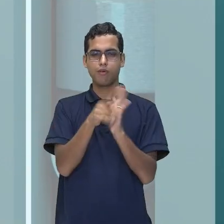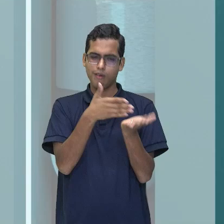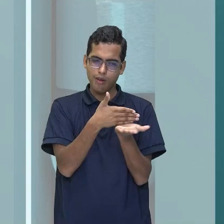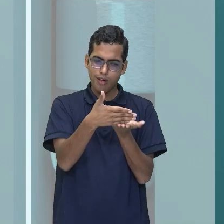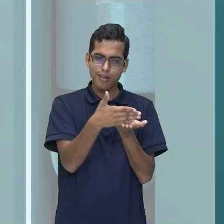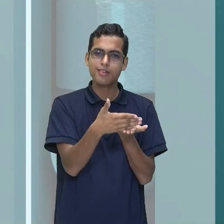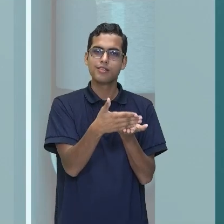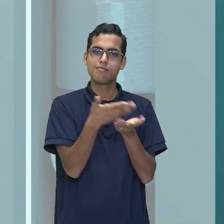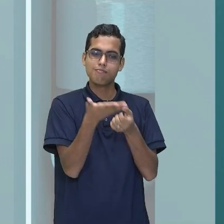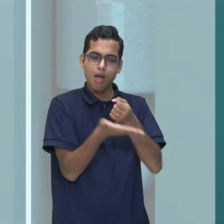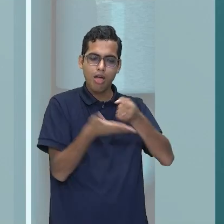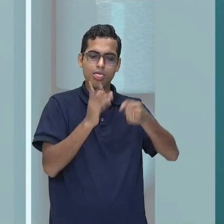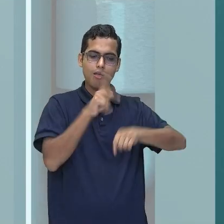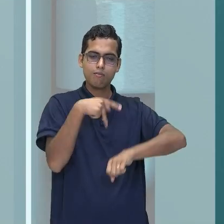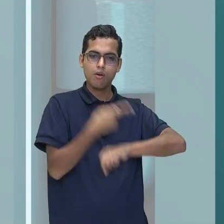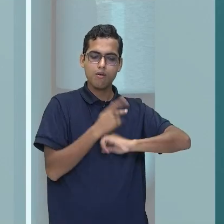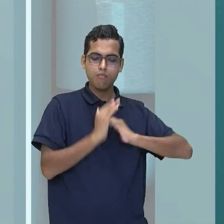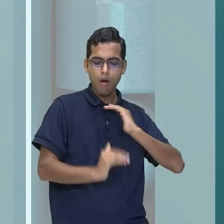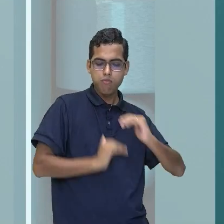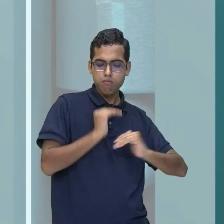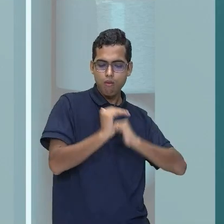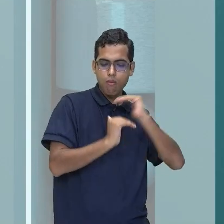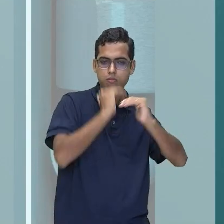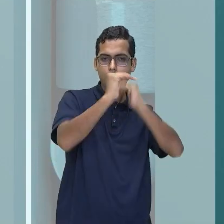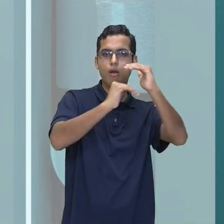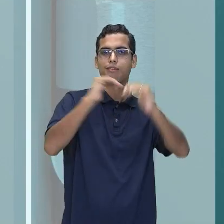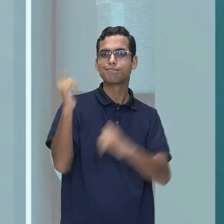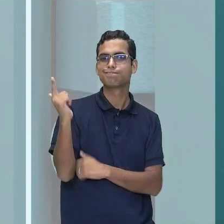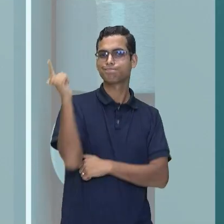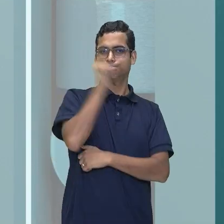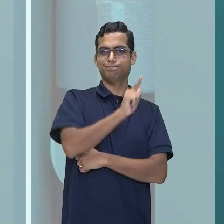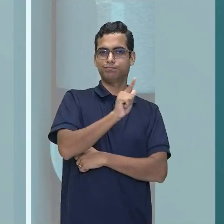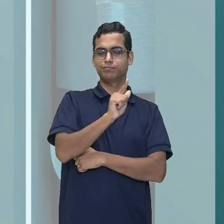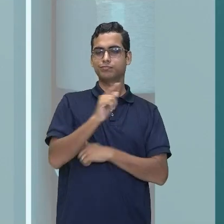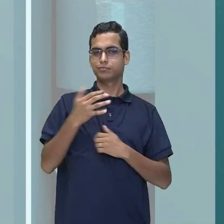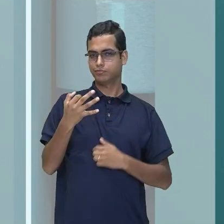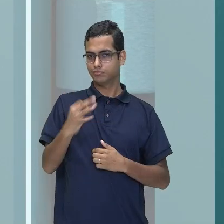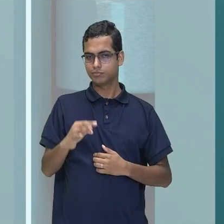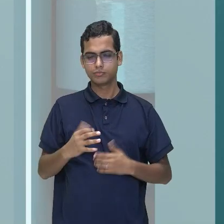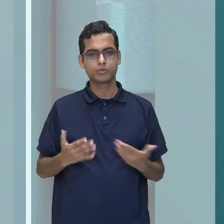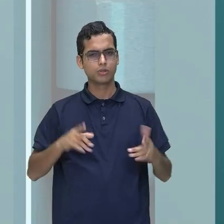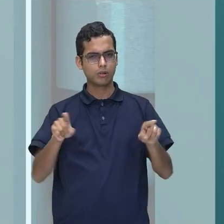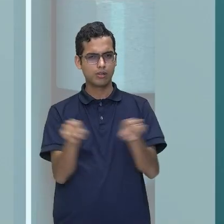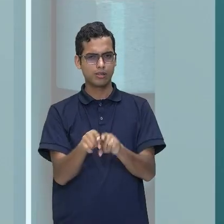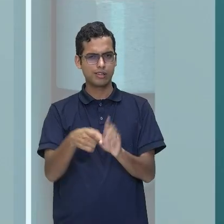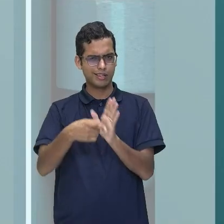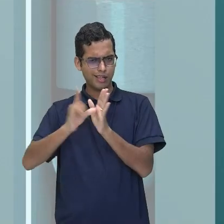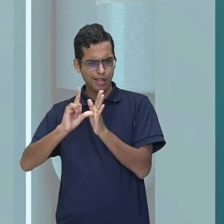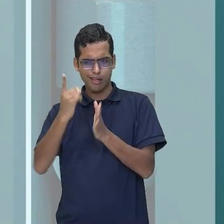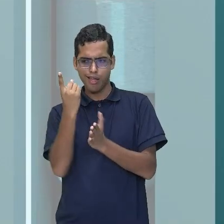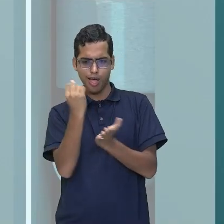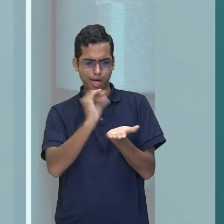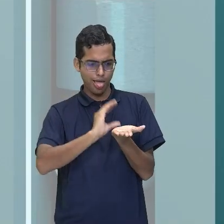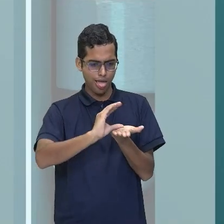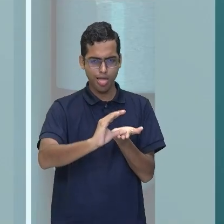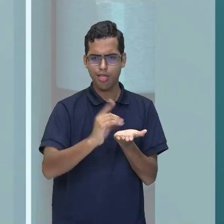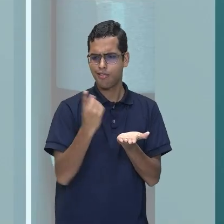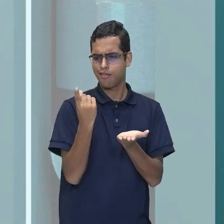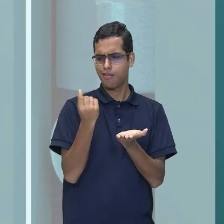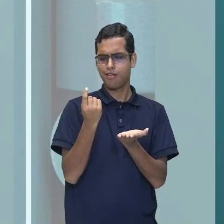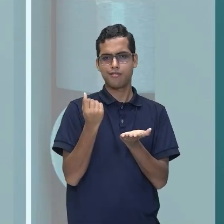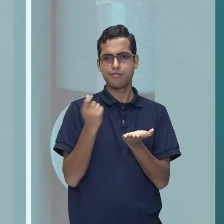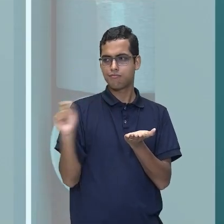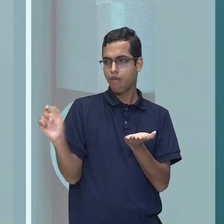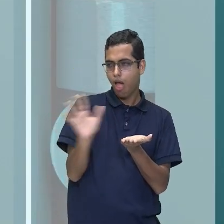começando. Então, mesmo que não haja logo de início investimentos, não haja